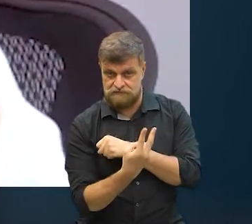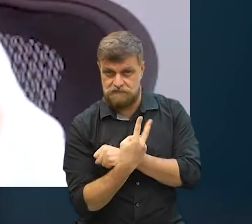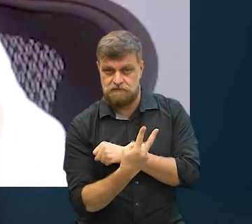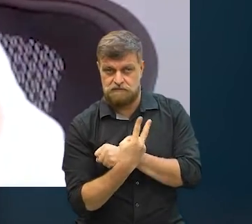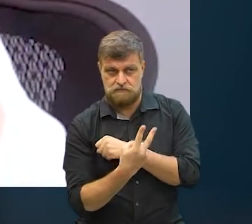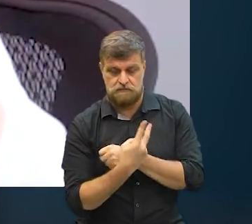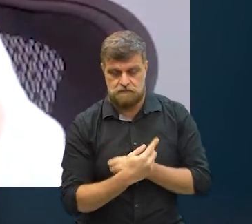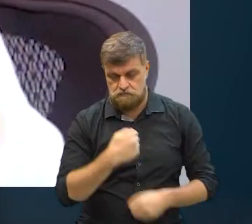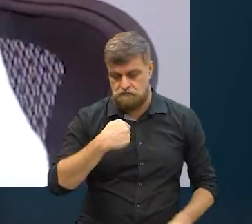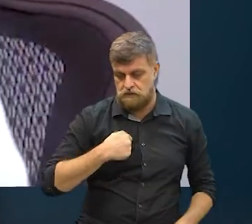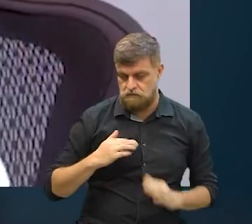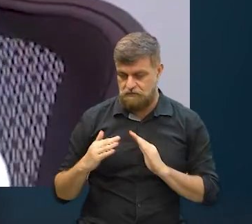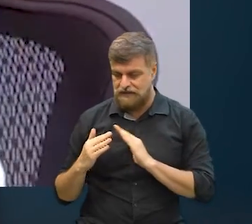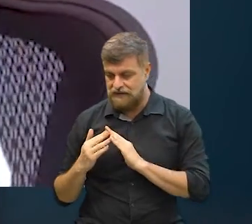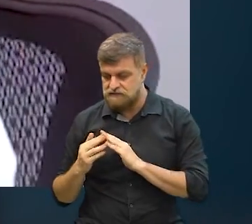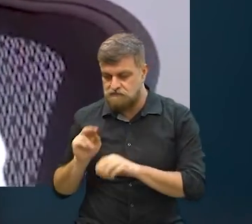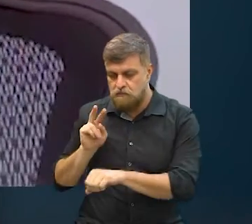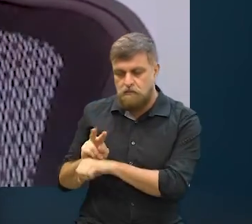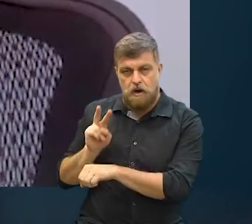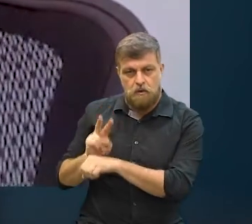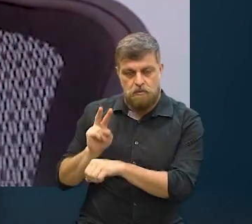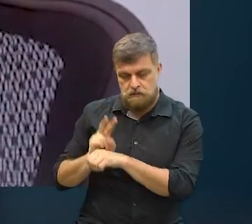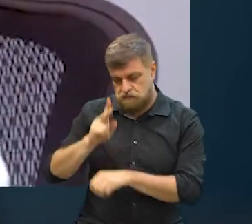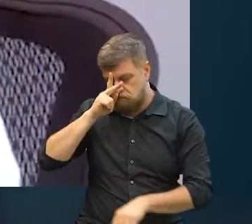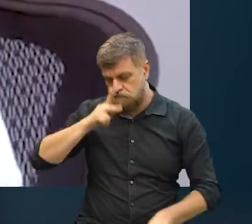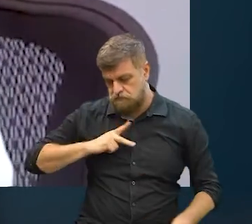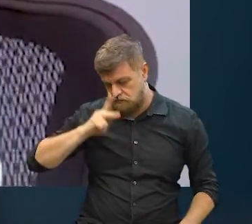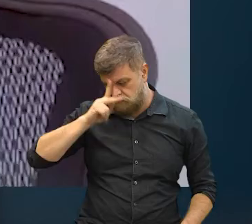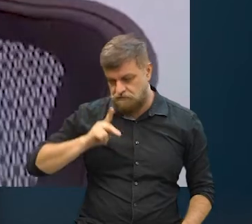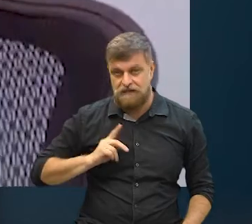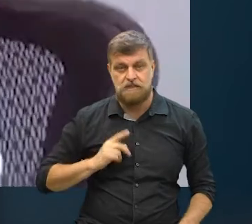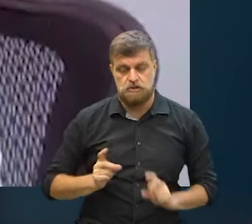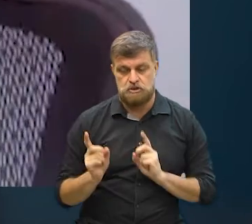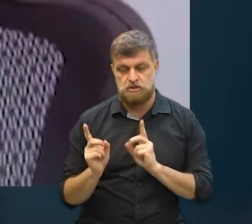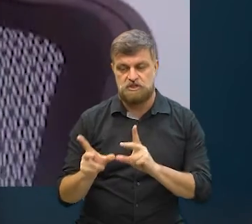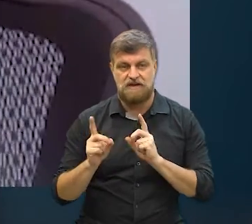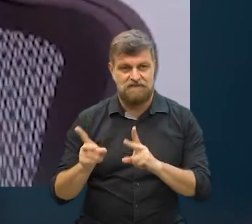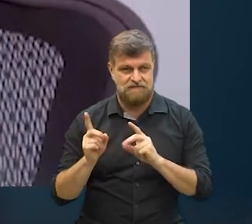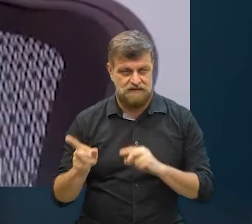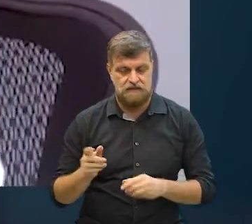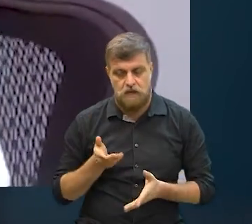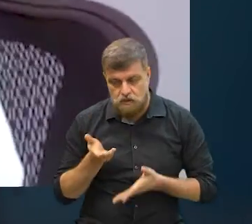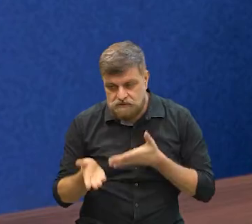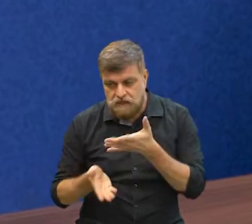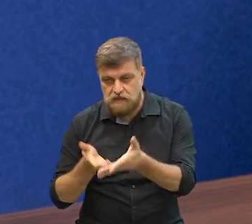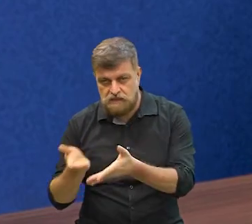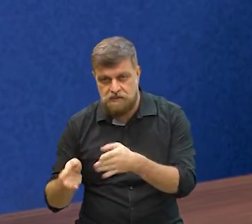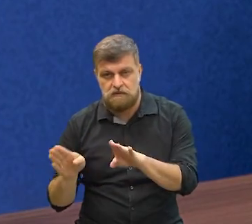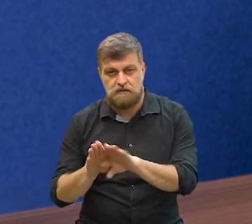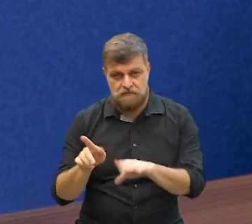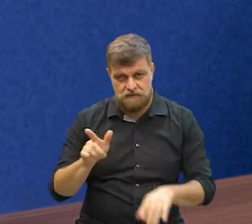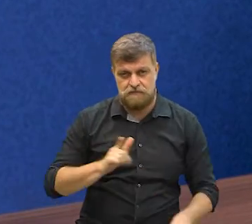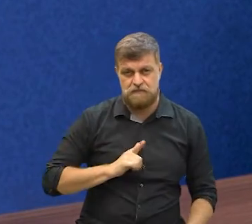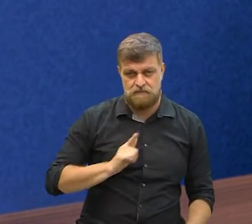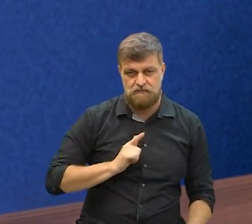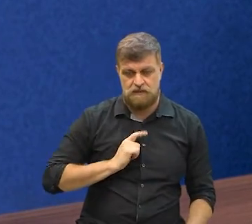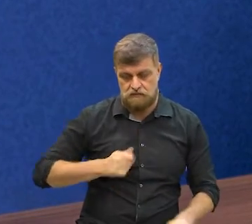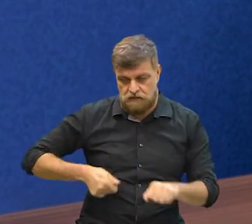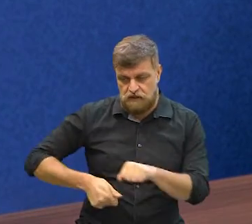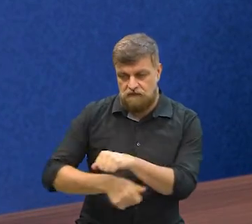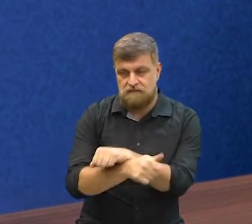cuidando também, né? Eu tô em casa, eu vou me cuidar mais. Então, mesmo a clínica fechada, a gente vendeu muito tratamento estético e tivemos